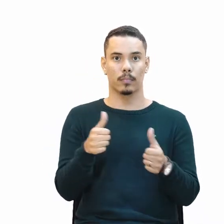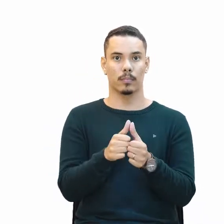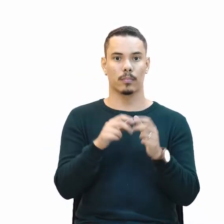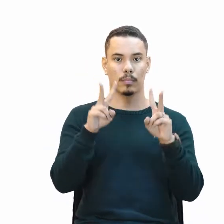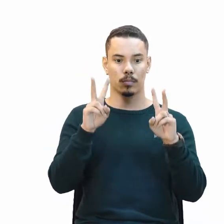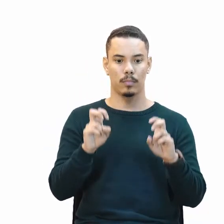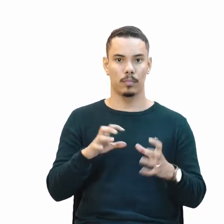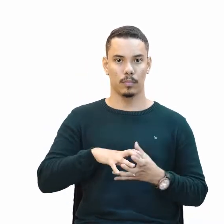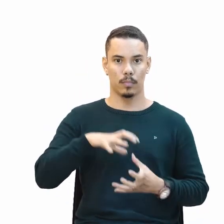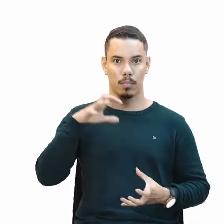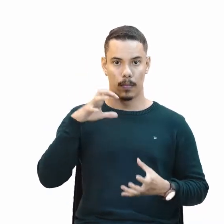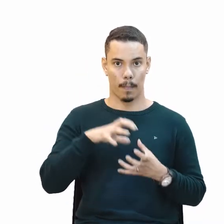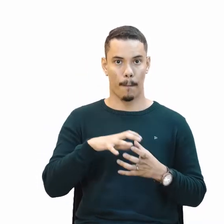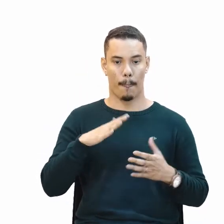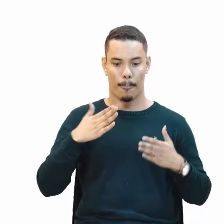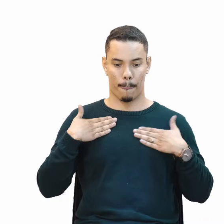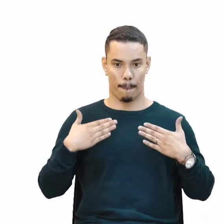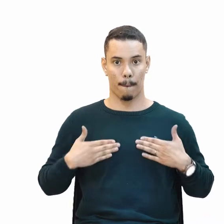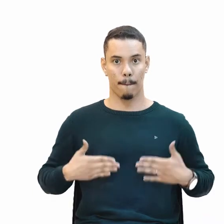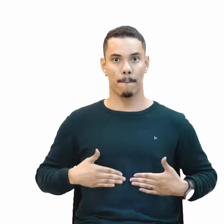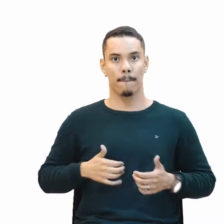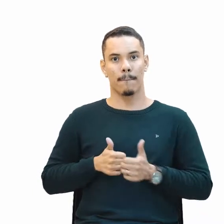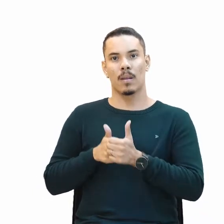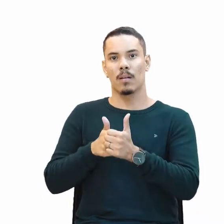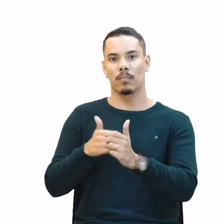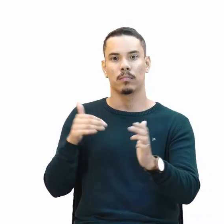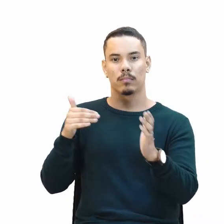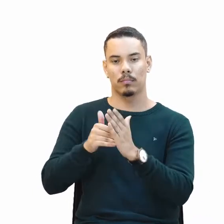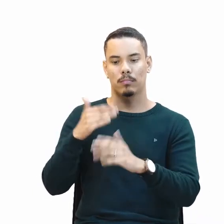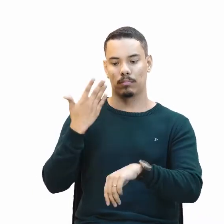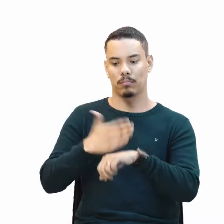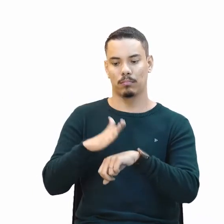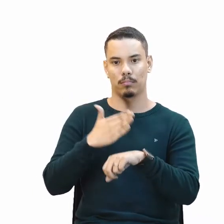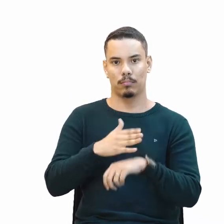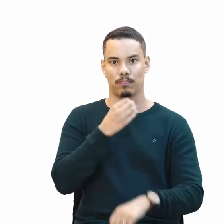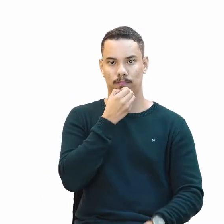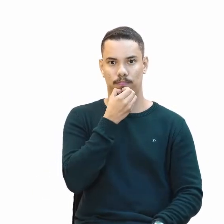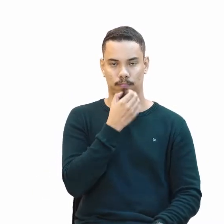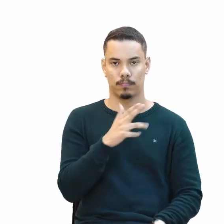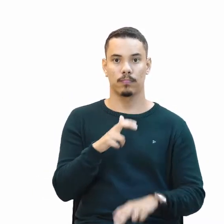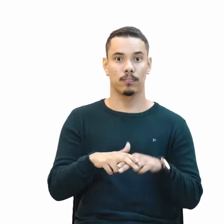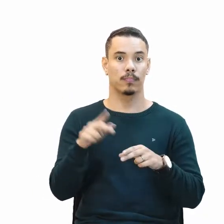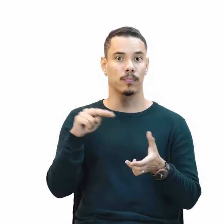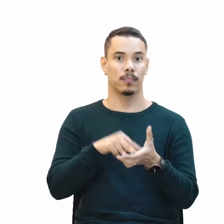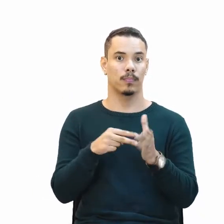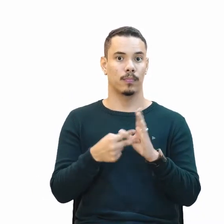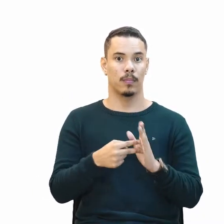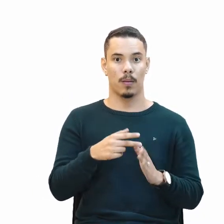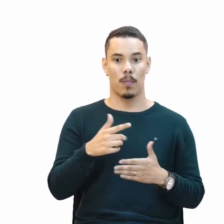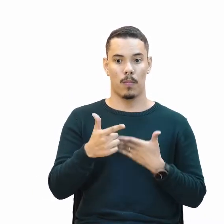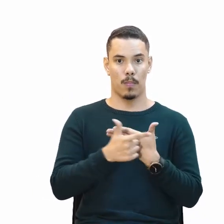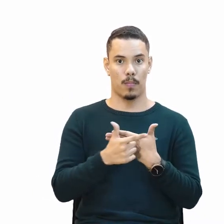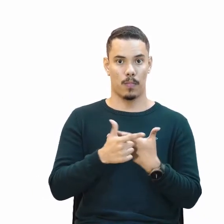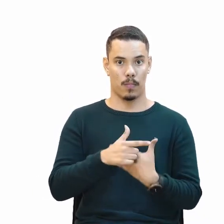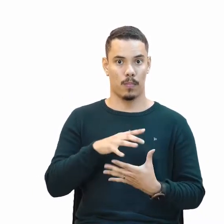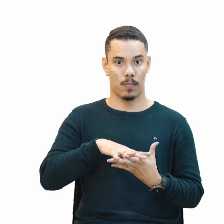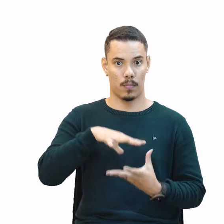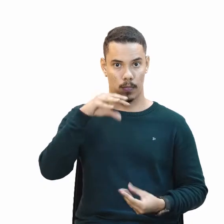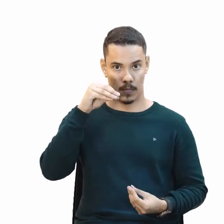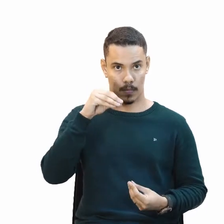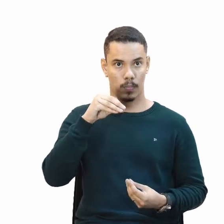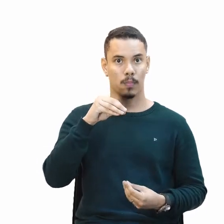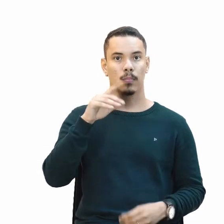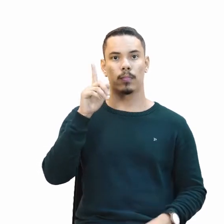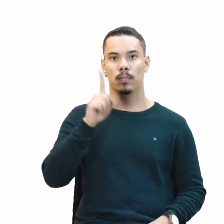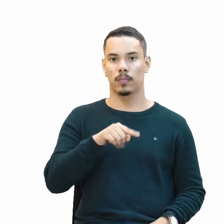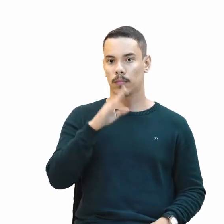corpo, dirigindo o corpo para a prática do bem. Então essa seria a função da alma. Ela tem a função como